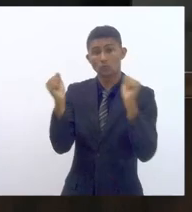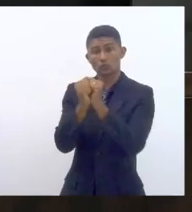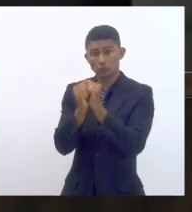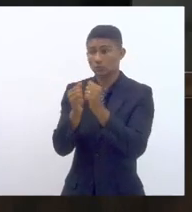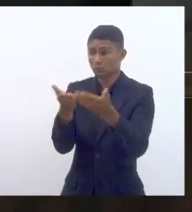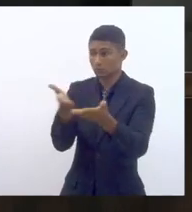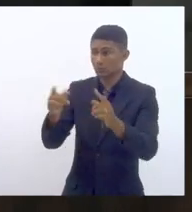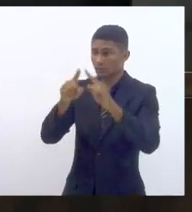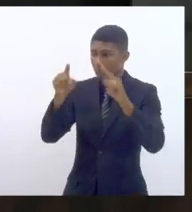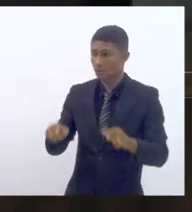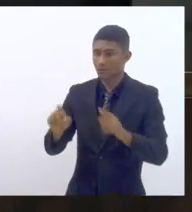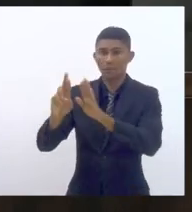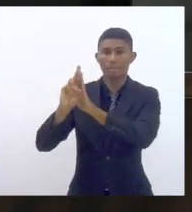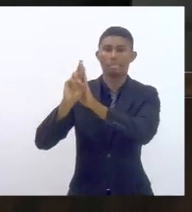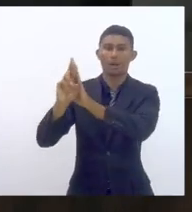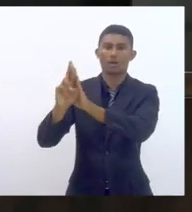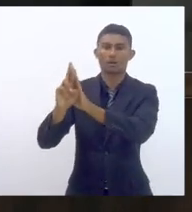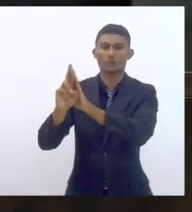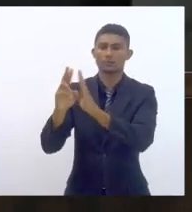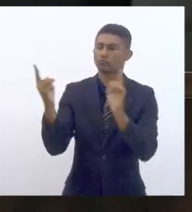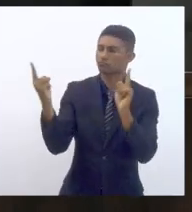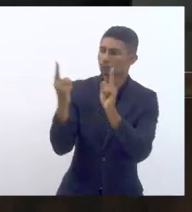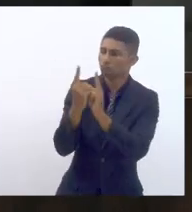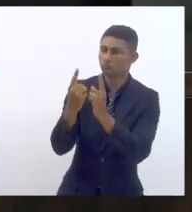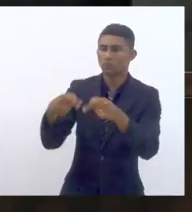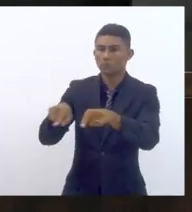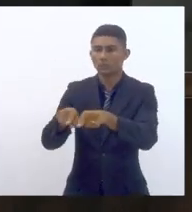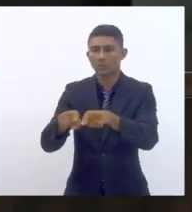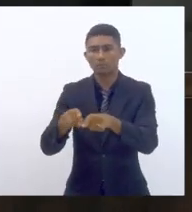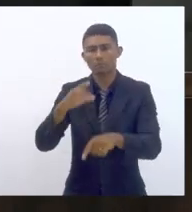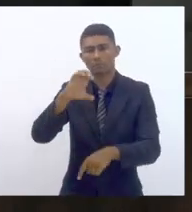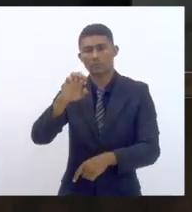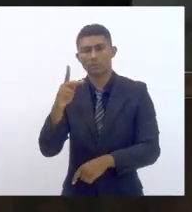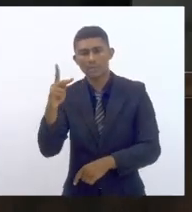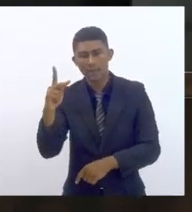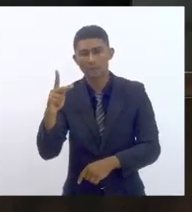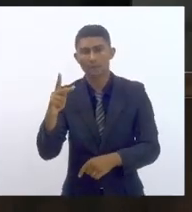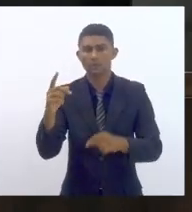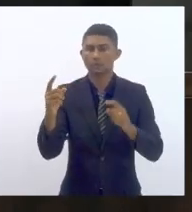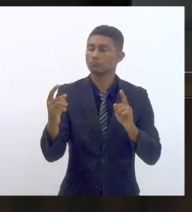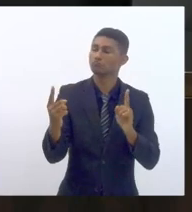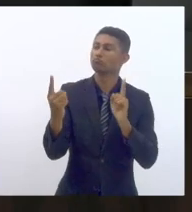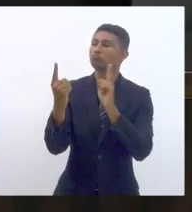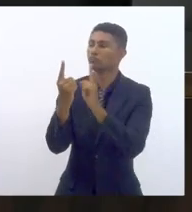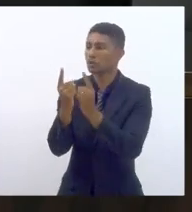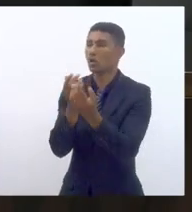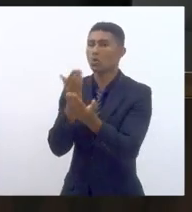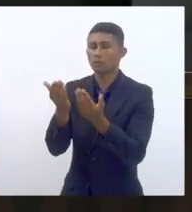e também com o representante do CEP tratando disso. Qual é a nossa preocupação?